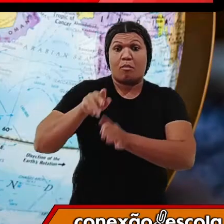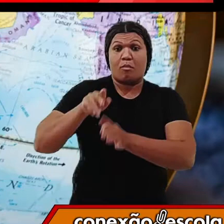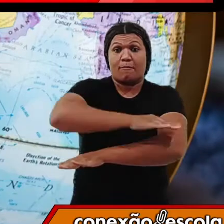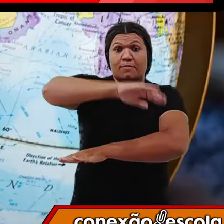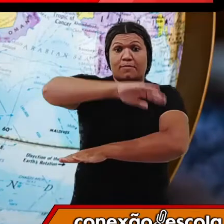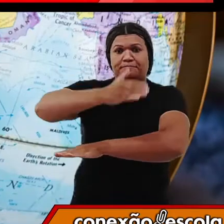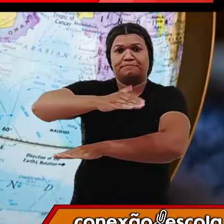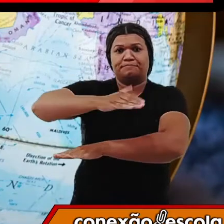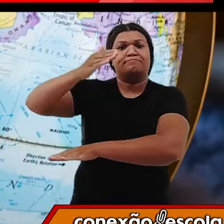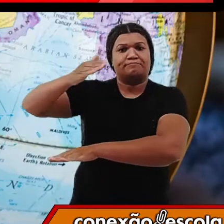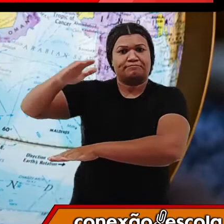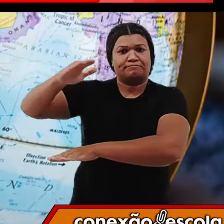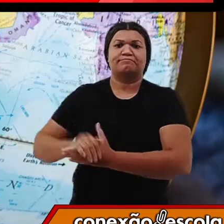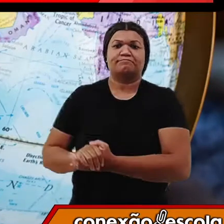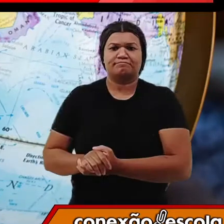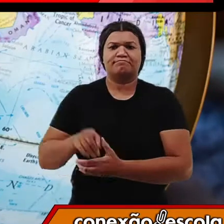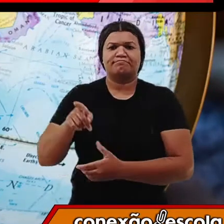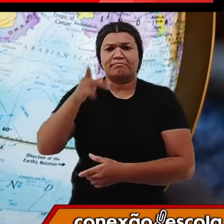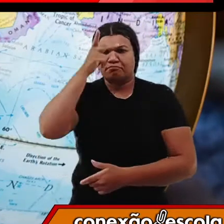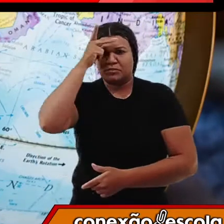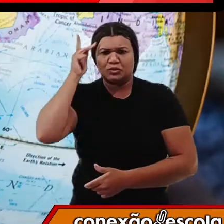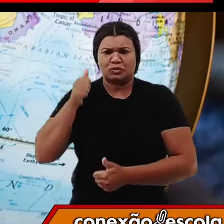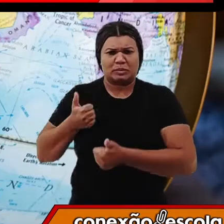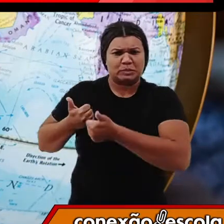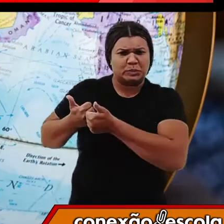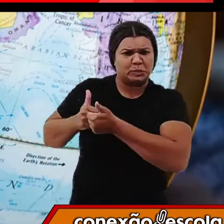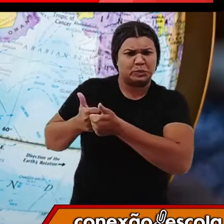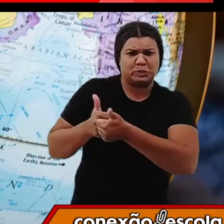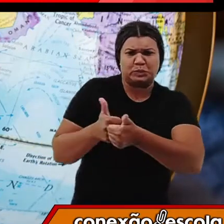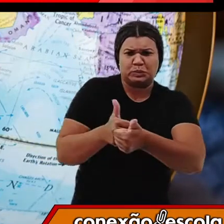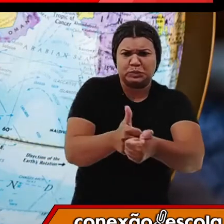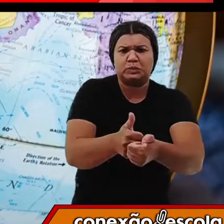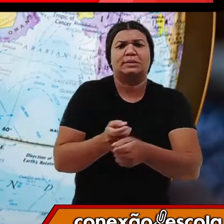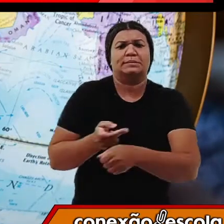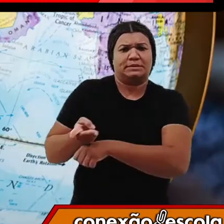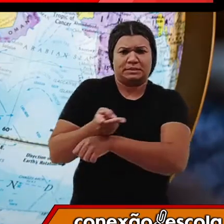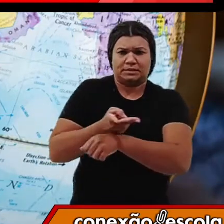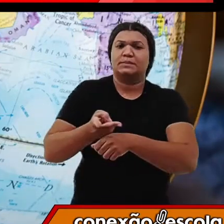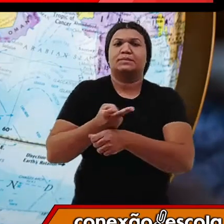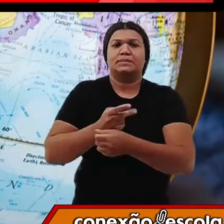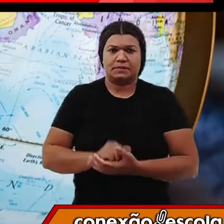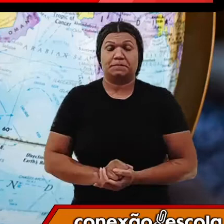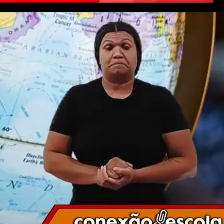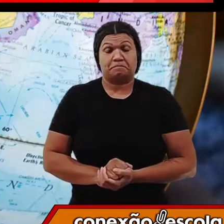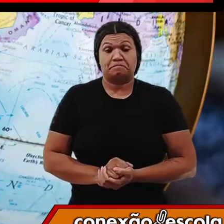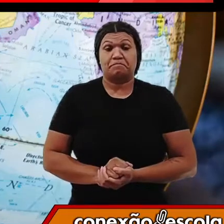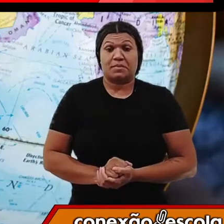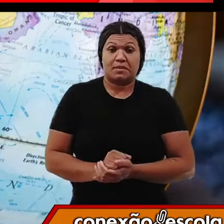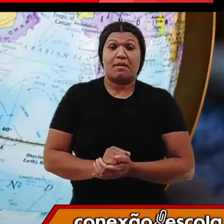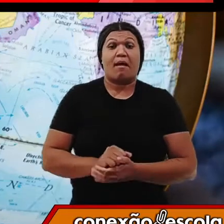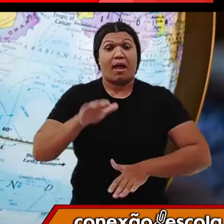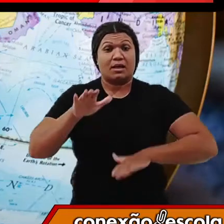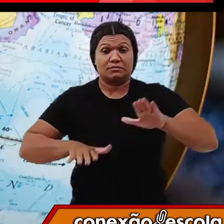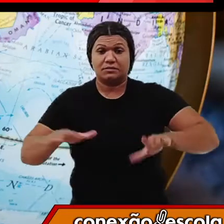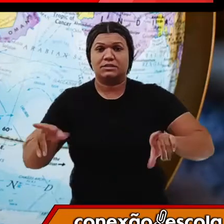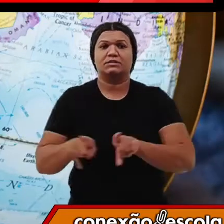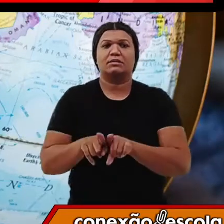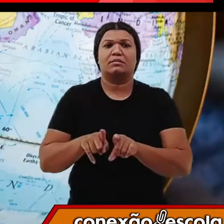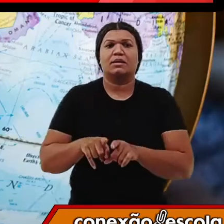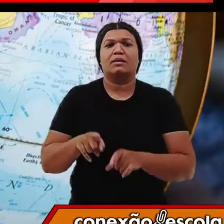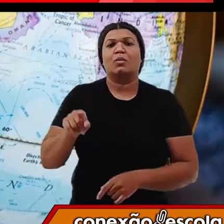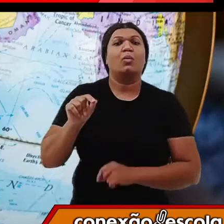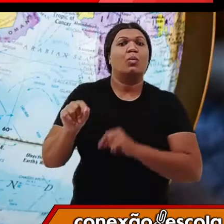uma determinada perseguição, uma certa perseguição. Muitas das vezes são associados